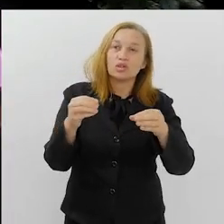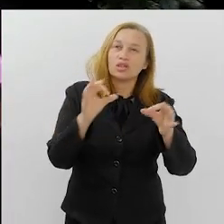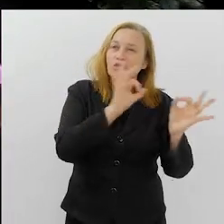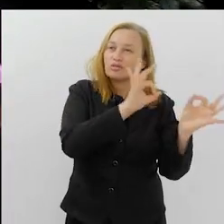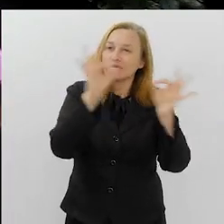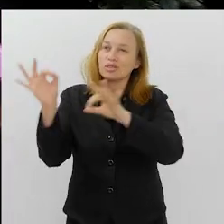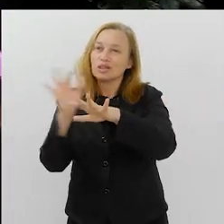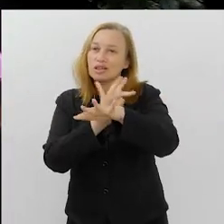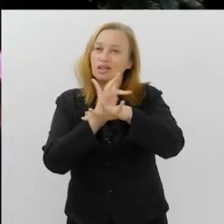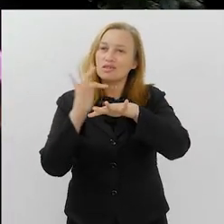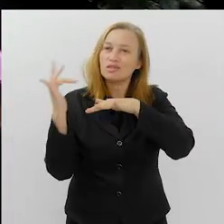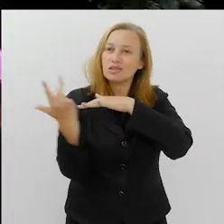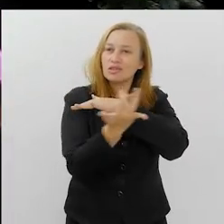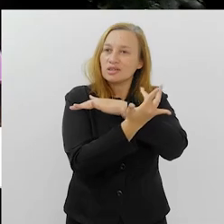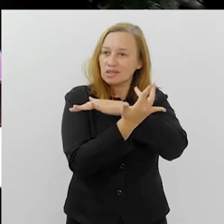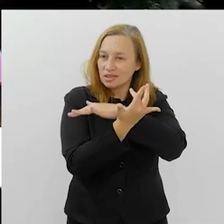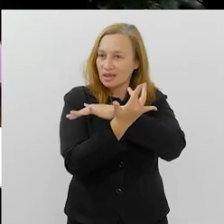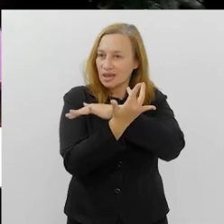do nosso site